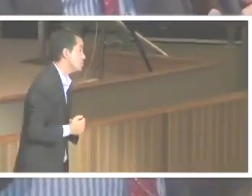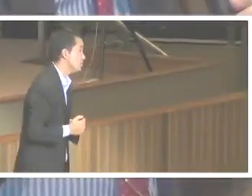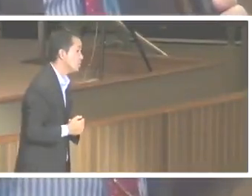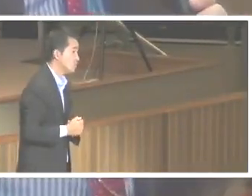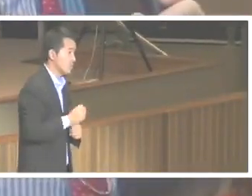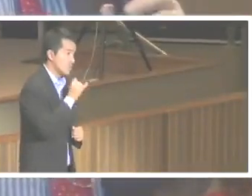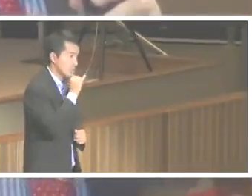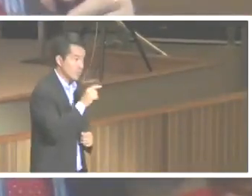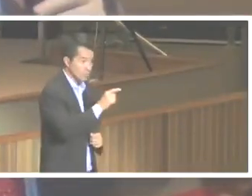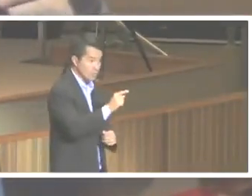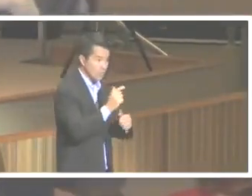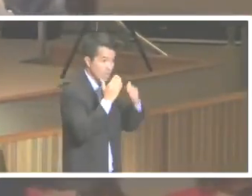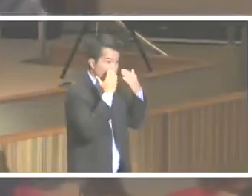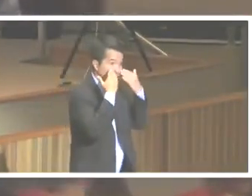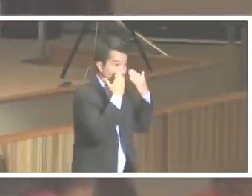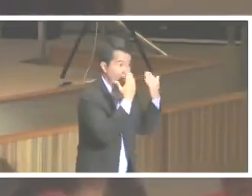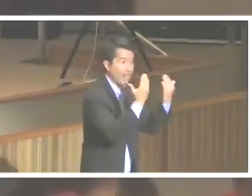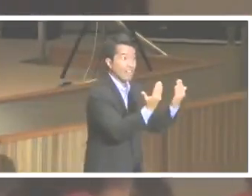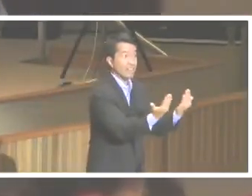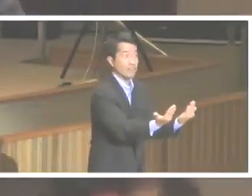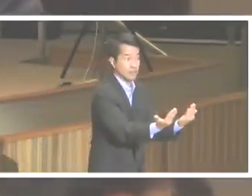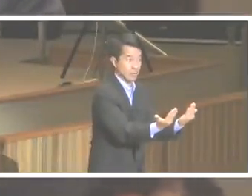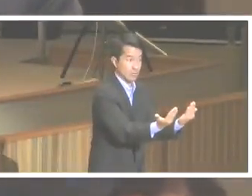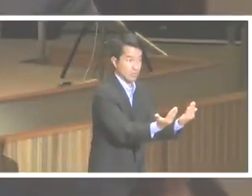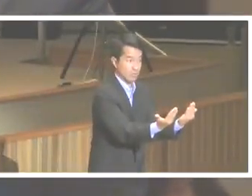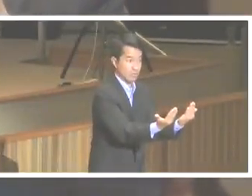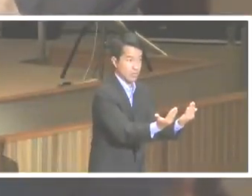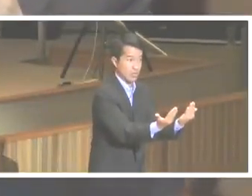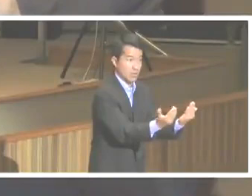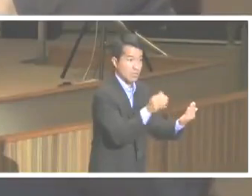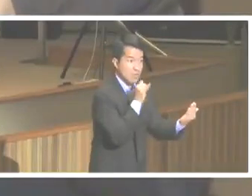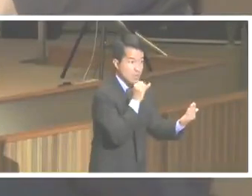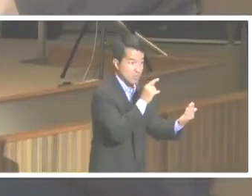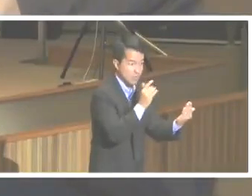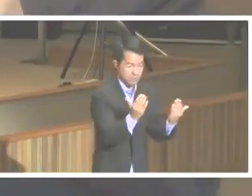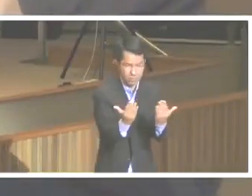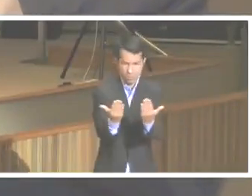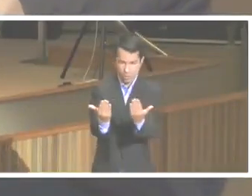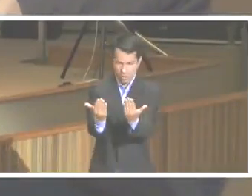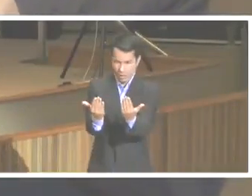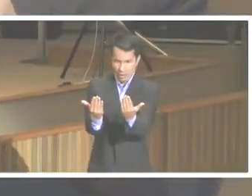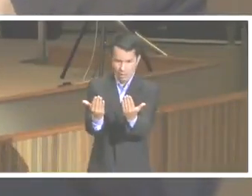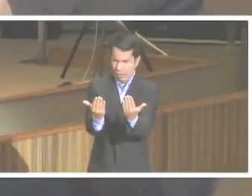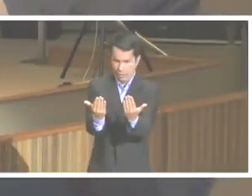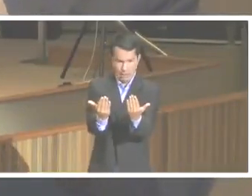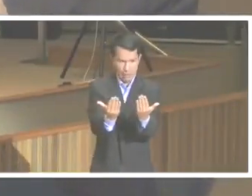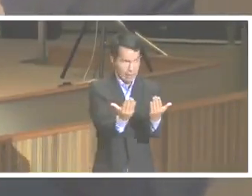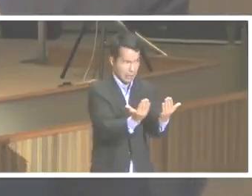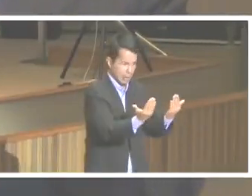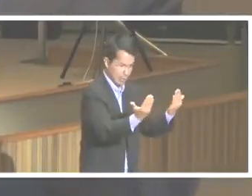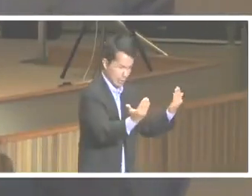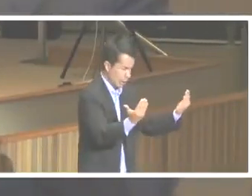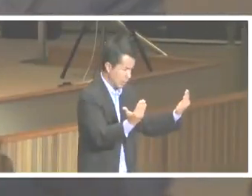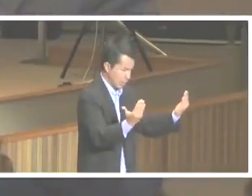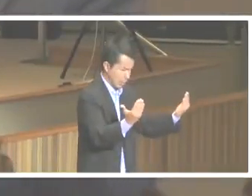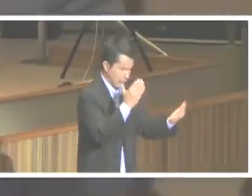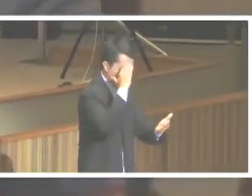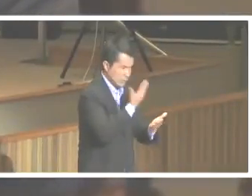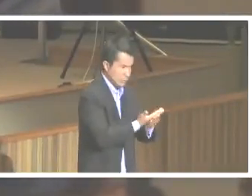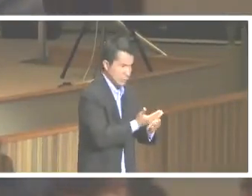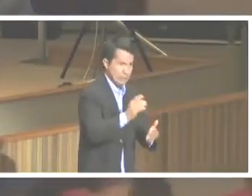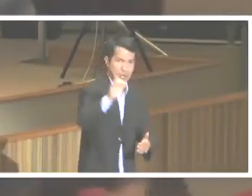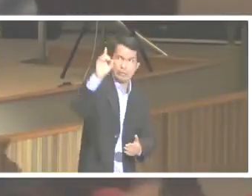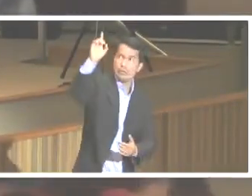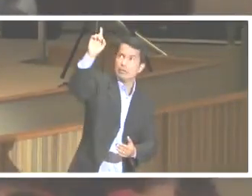olhos diante daquilo que você é capaz de crê qual é o tamanho de deus